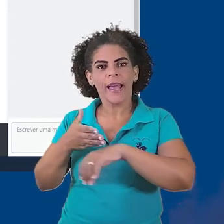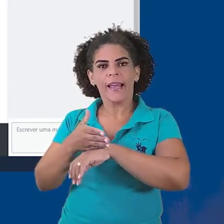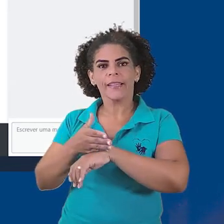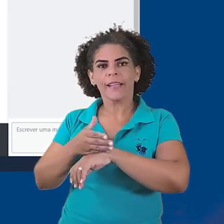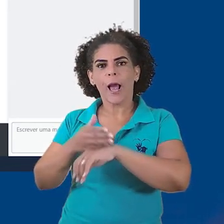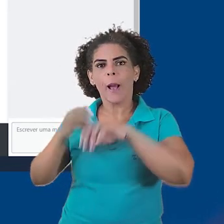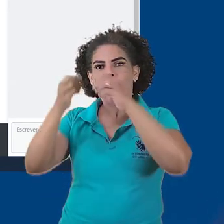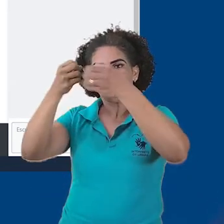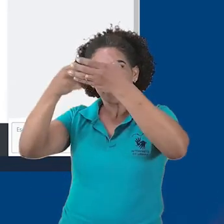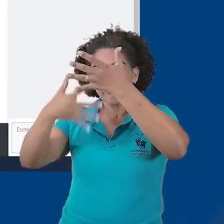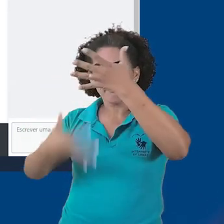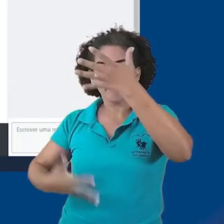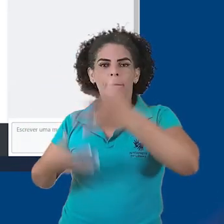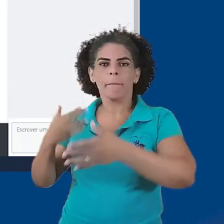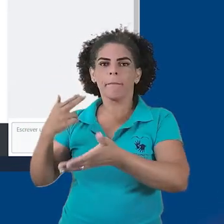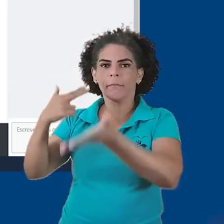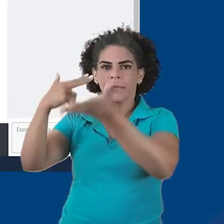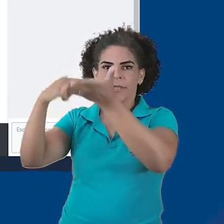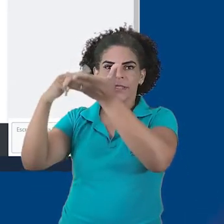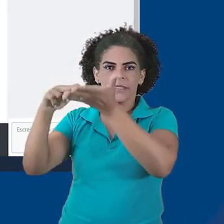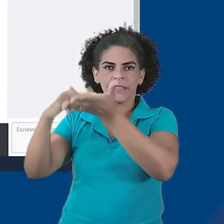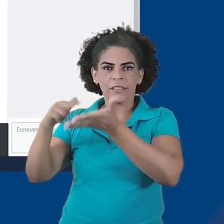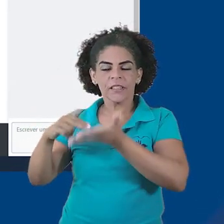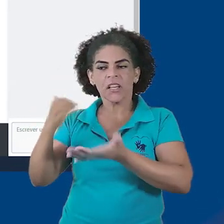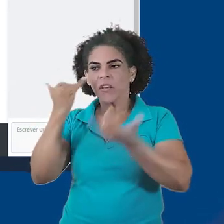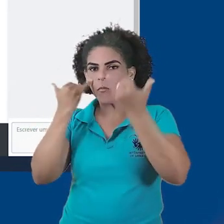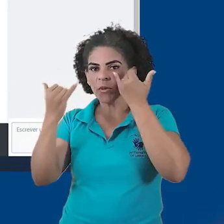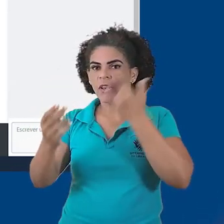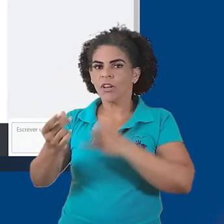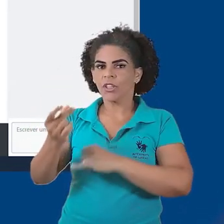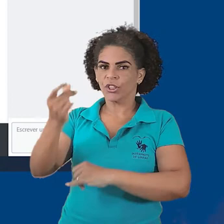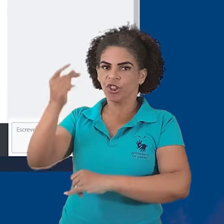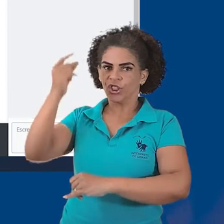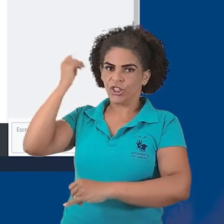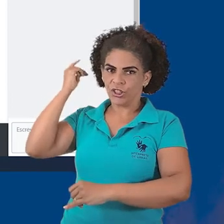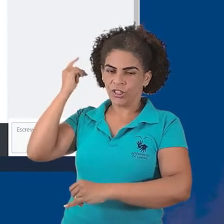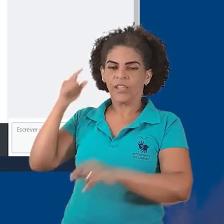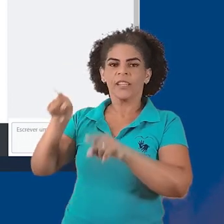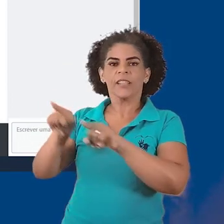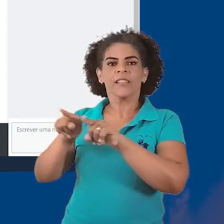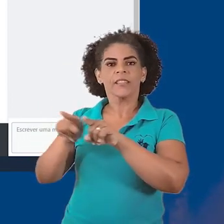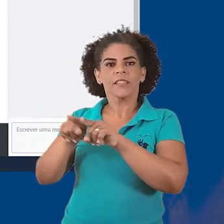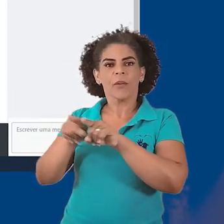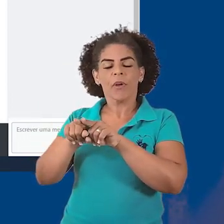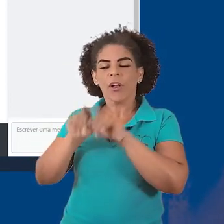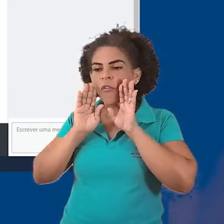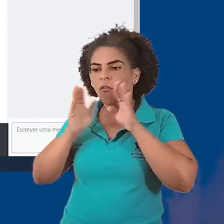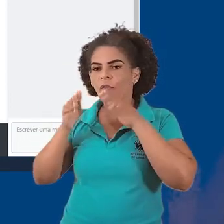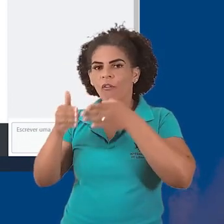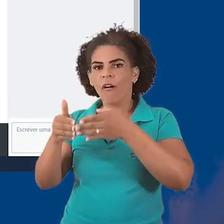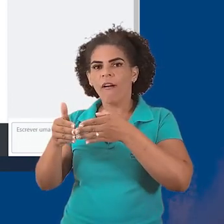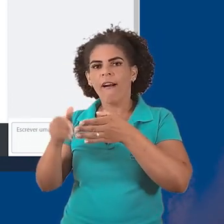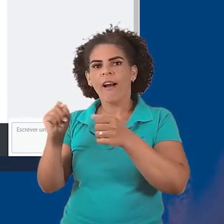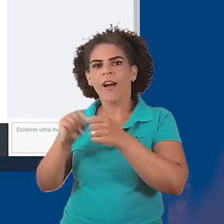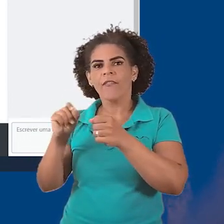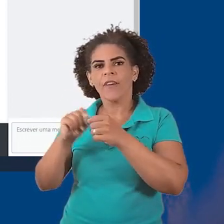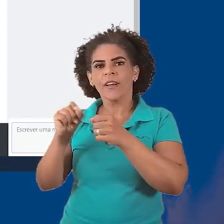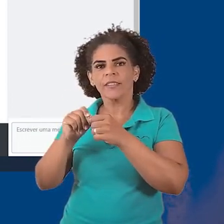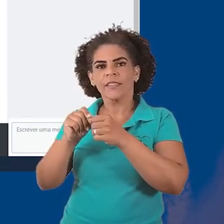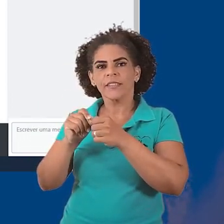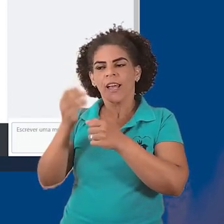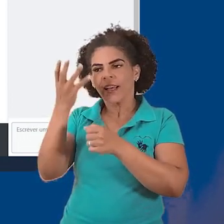acessar uma página de mensagem onde podemos acessar informações mais antigas e nos dedicar exclusivamente